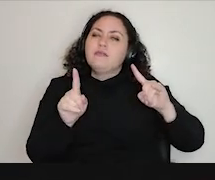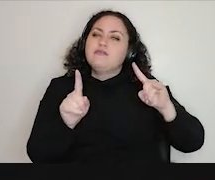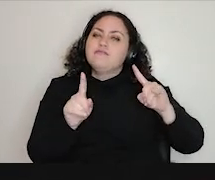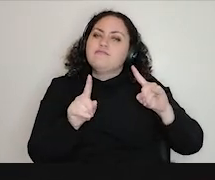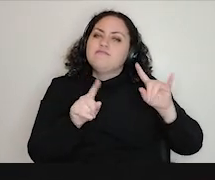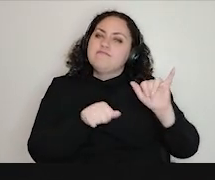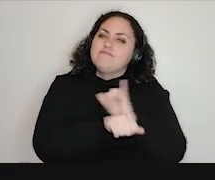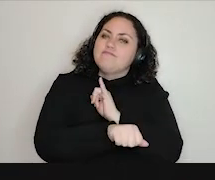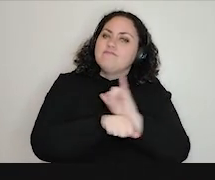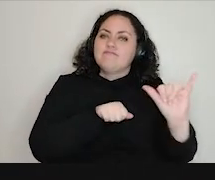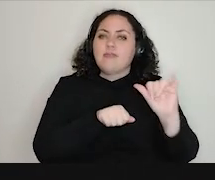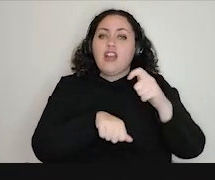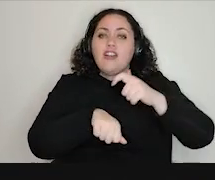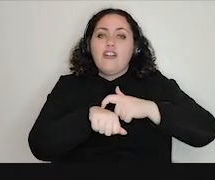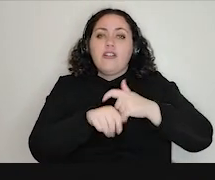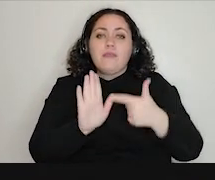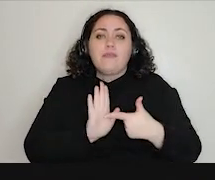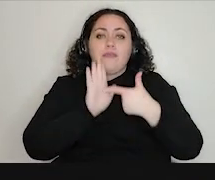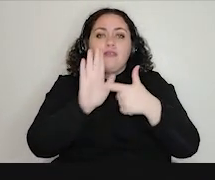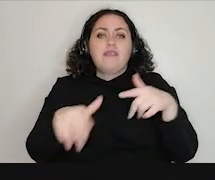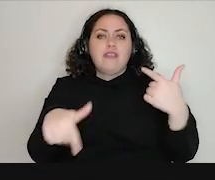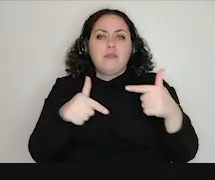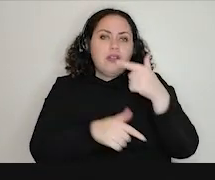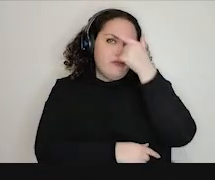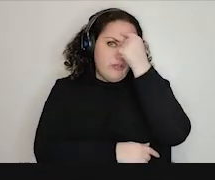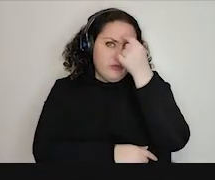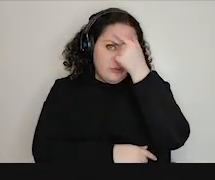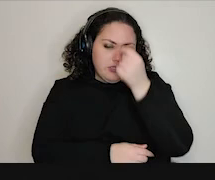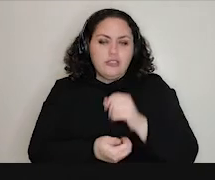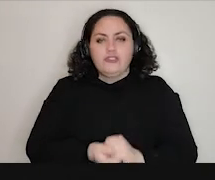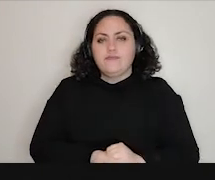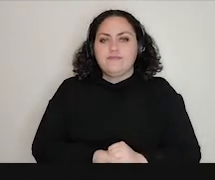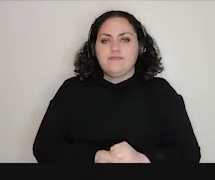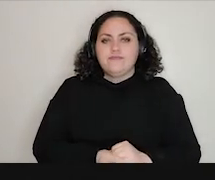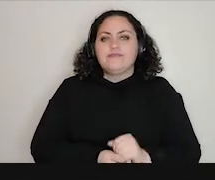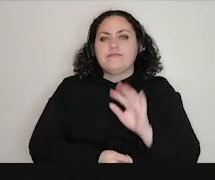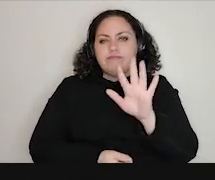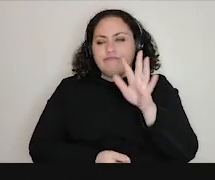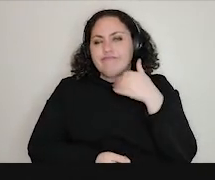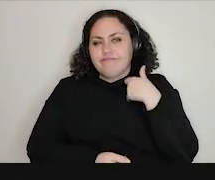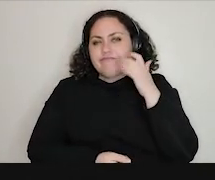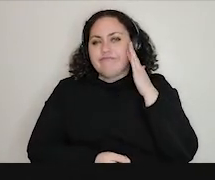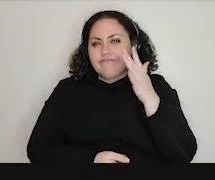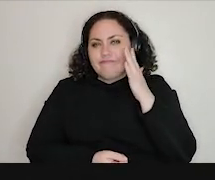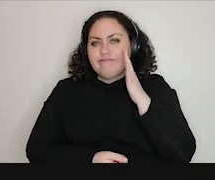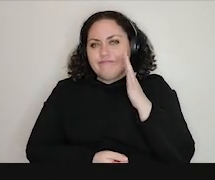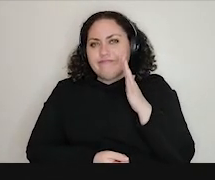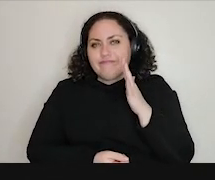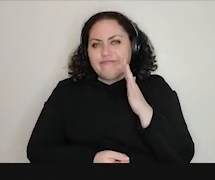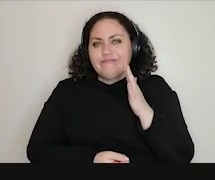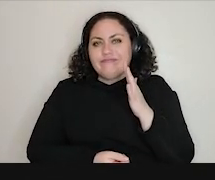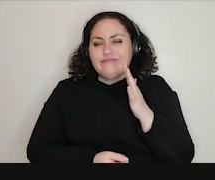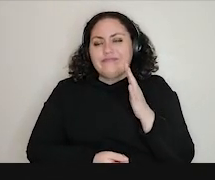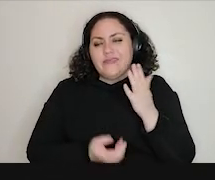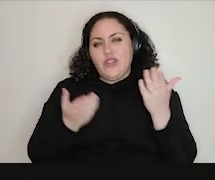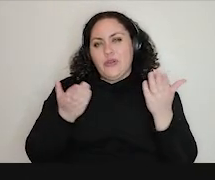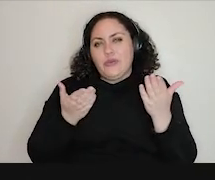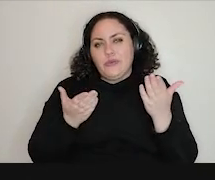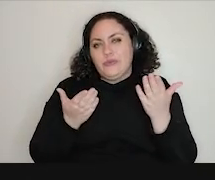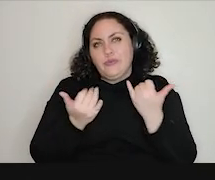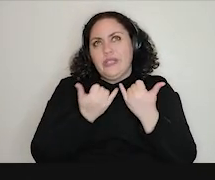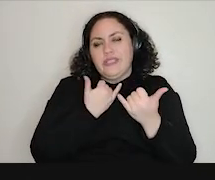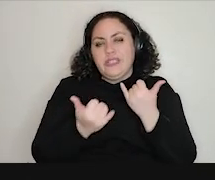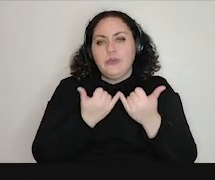trabalhos da faculdade. Por exemplo, para além de a gente pensar, vou fazer o mês